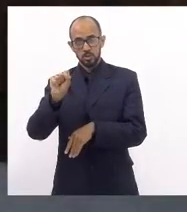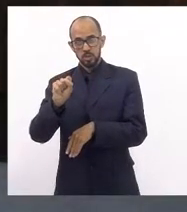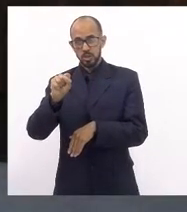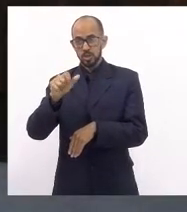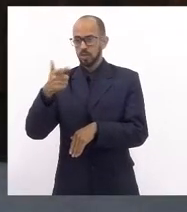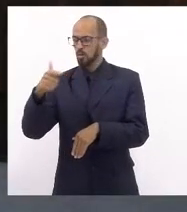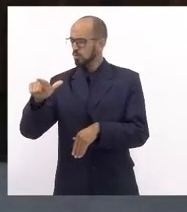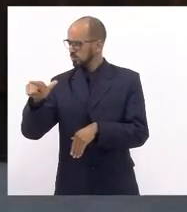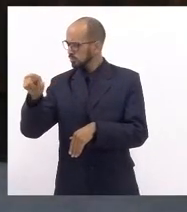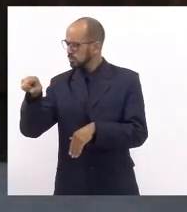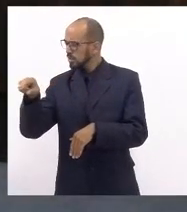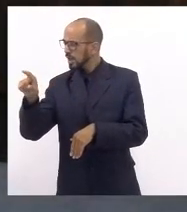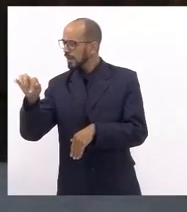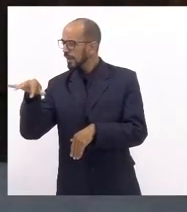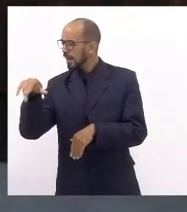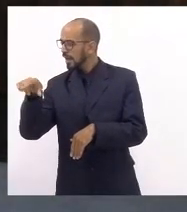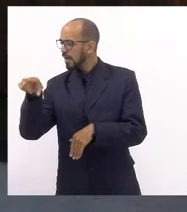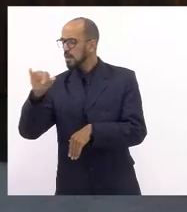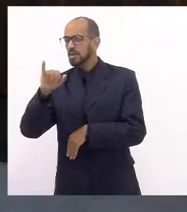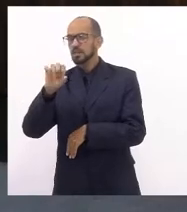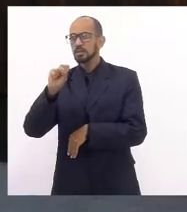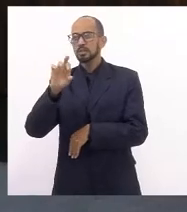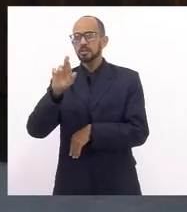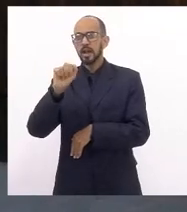aí? Israel,